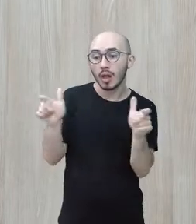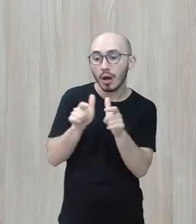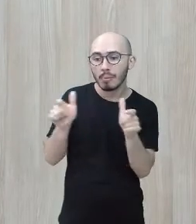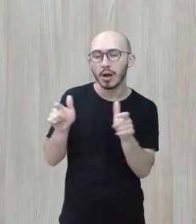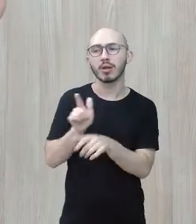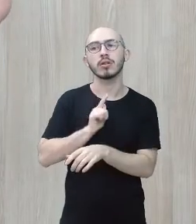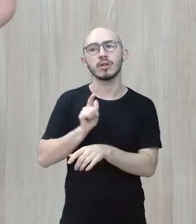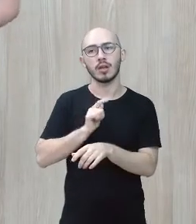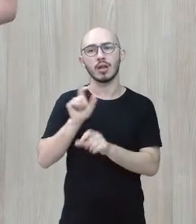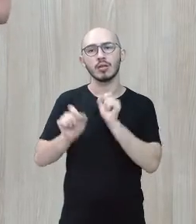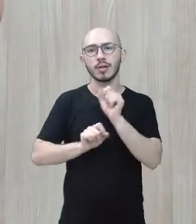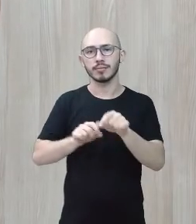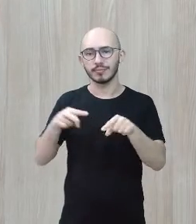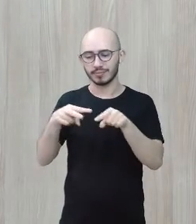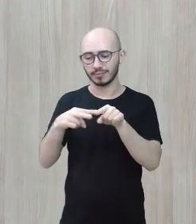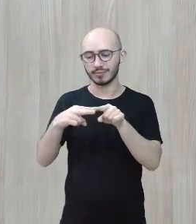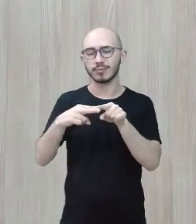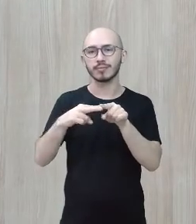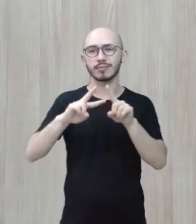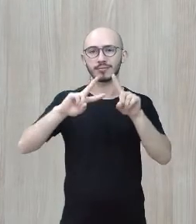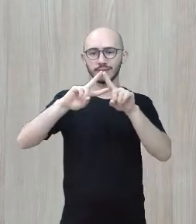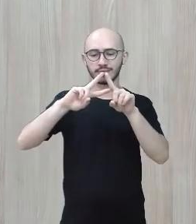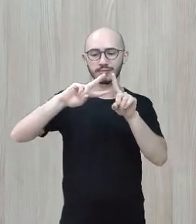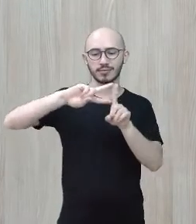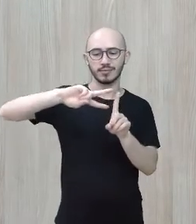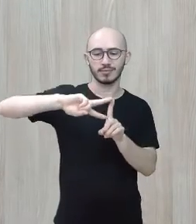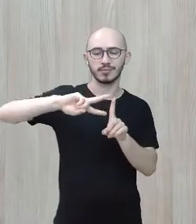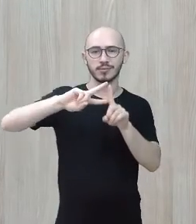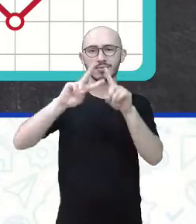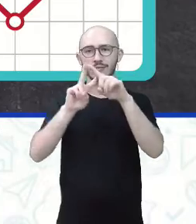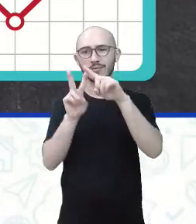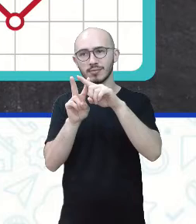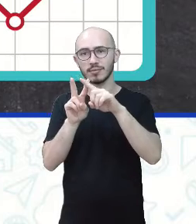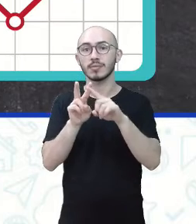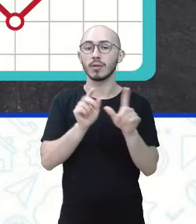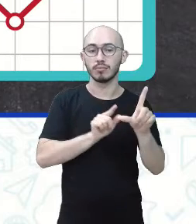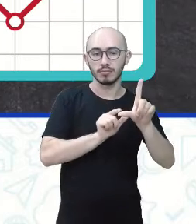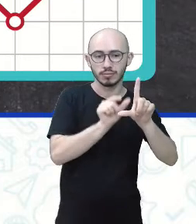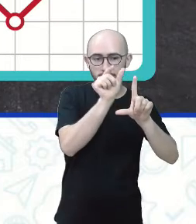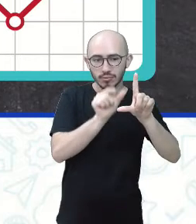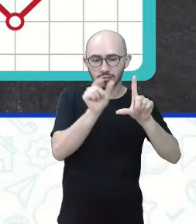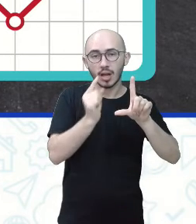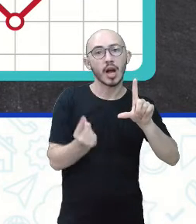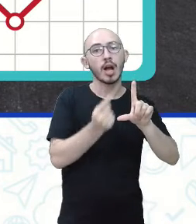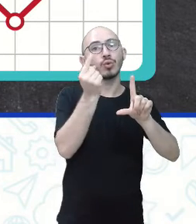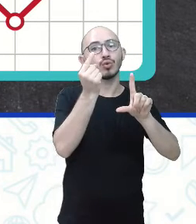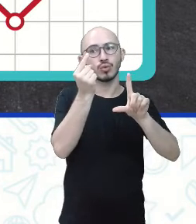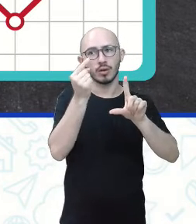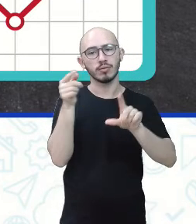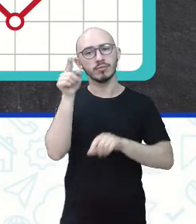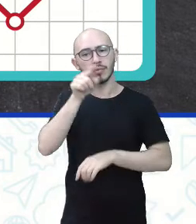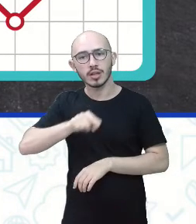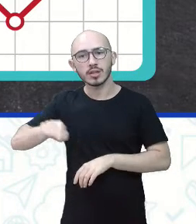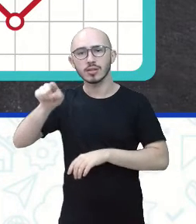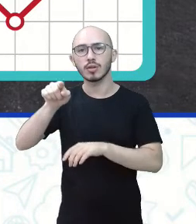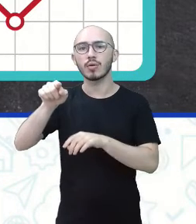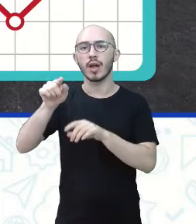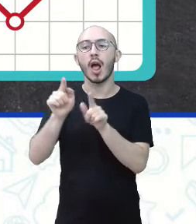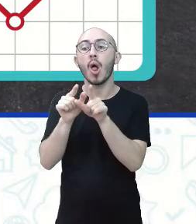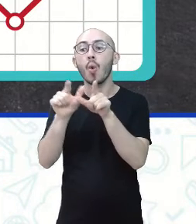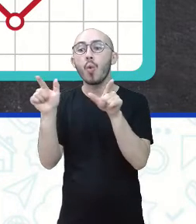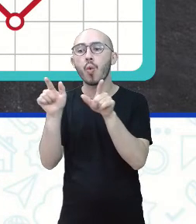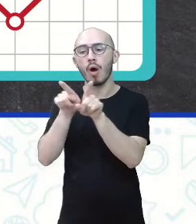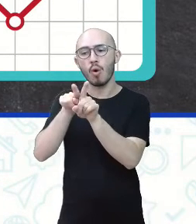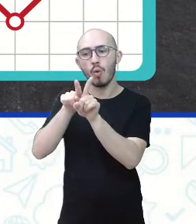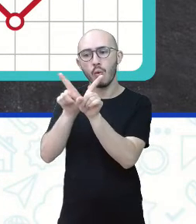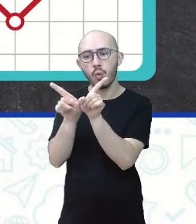das fatias, né? A gente observa que ali nas barrinhas é a altura e agora o tamanho das fatias é que vai colocar para a gente essa